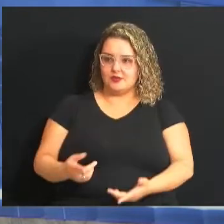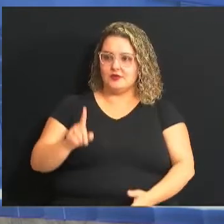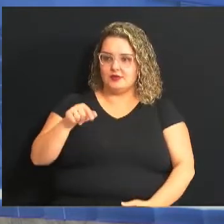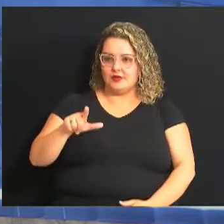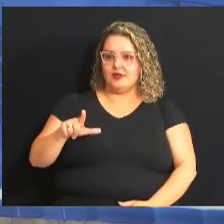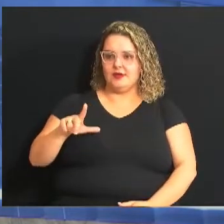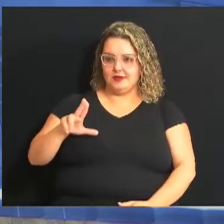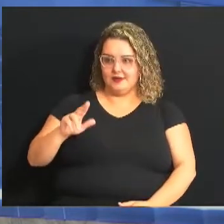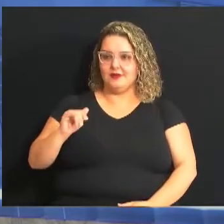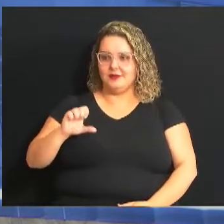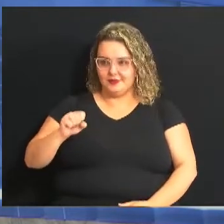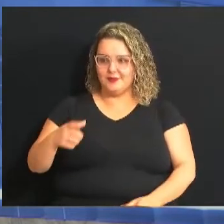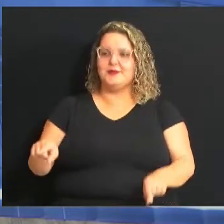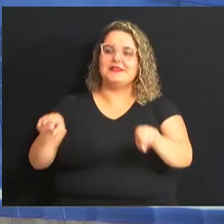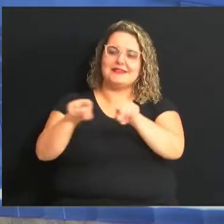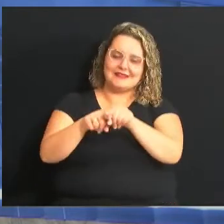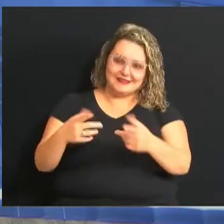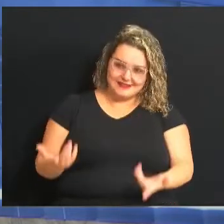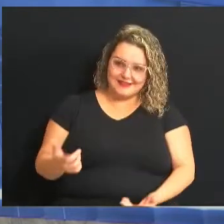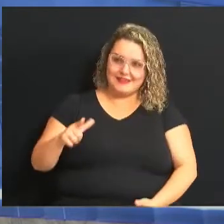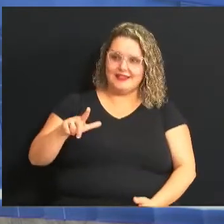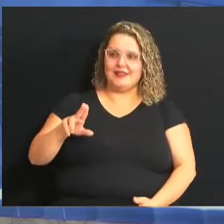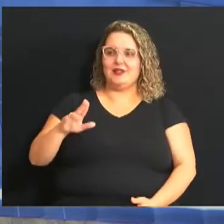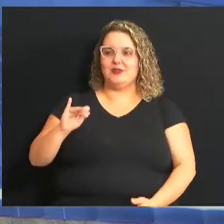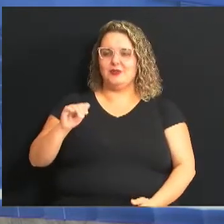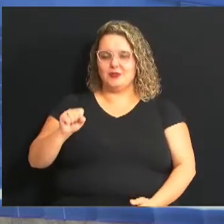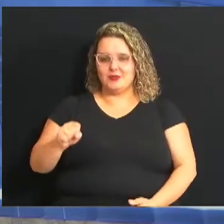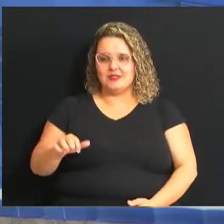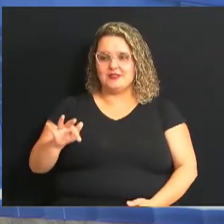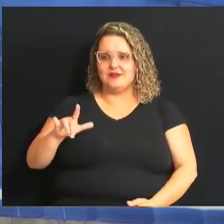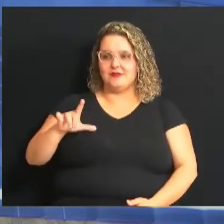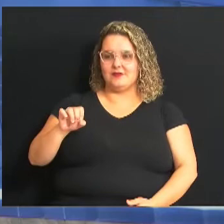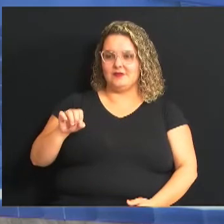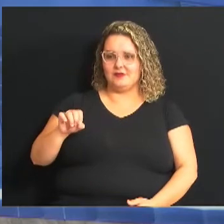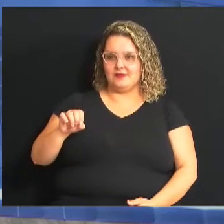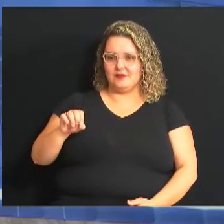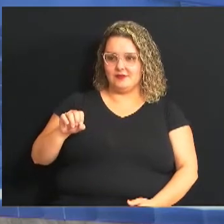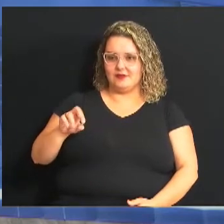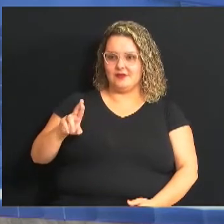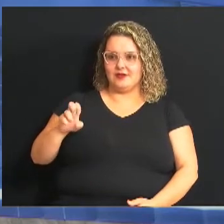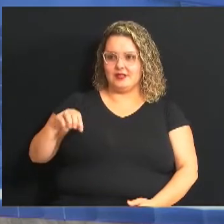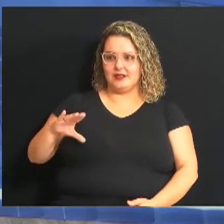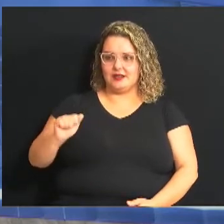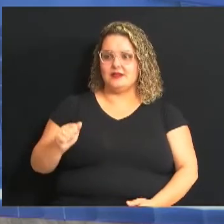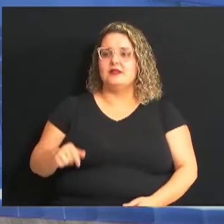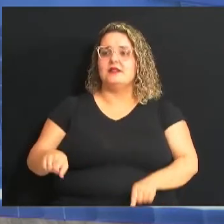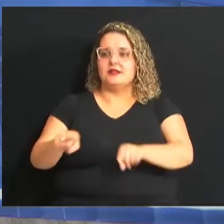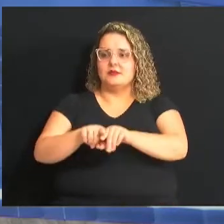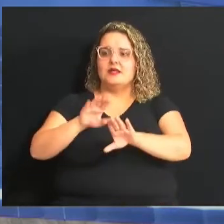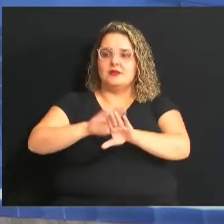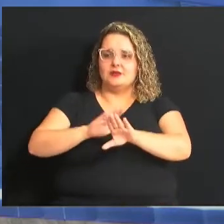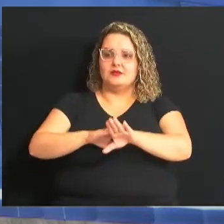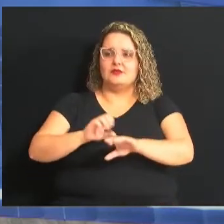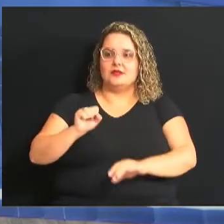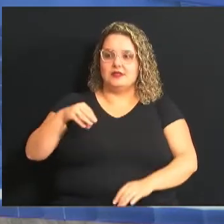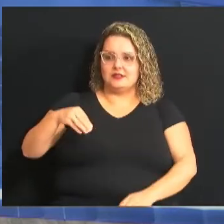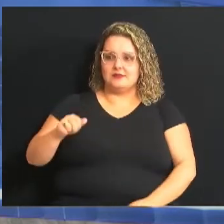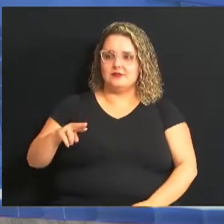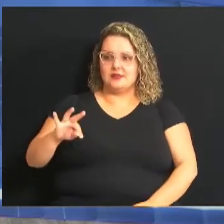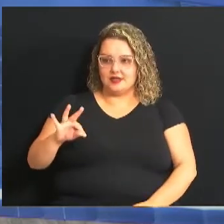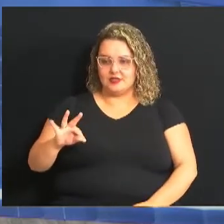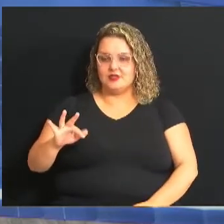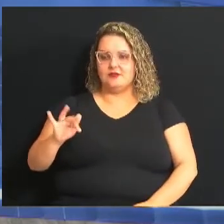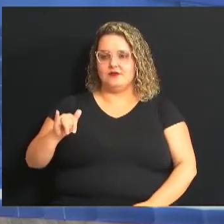Lucas também, só que é o Lucas Florencio, ele é fisiologia, também atua na Smart Fit, parou tudo que estava fazendo nessa tarde